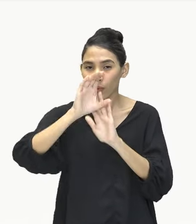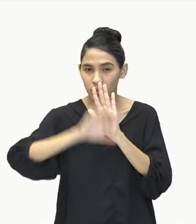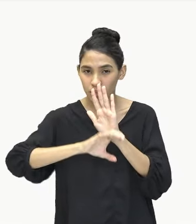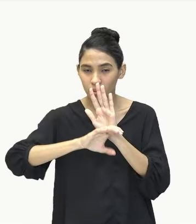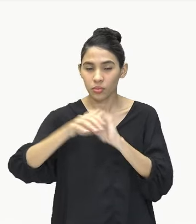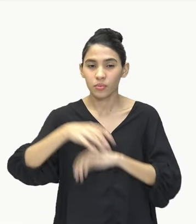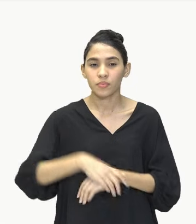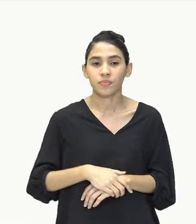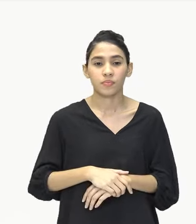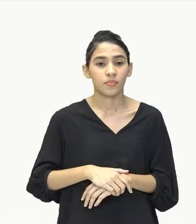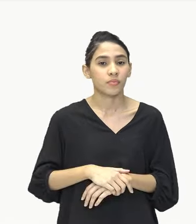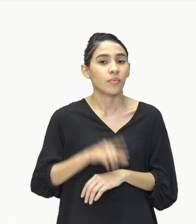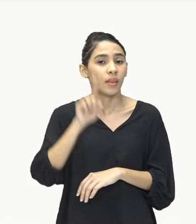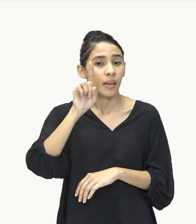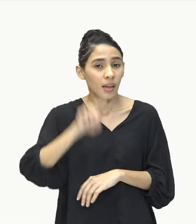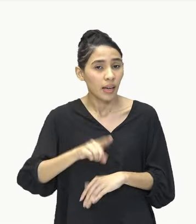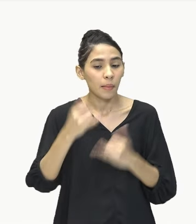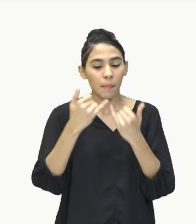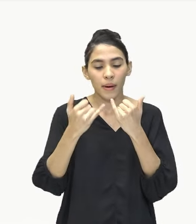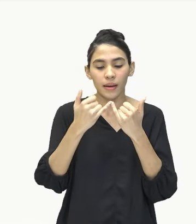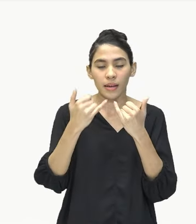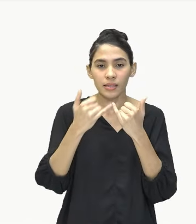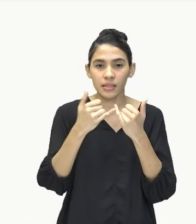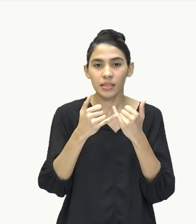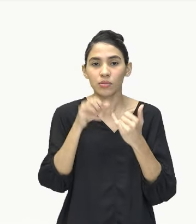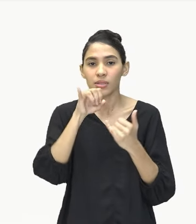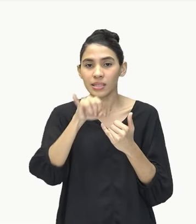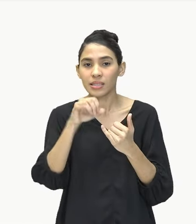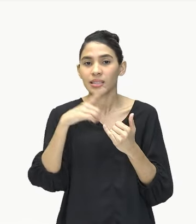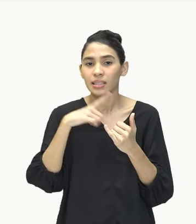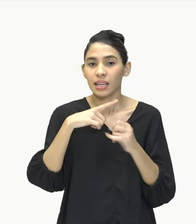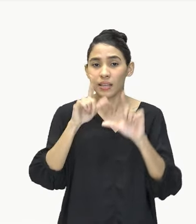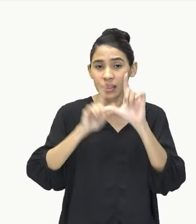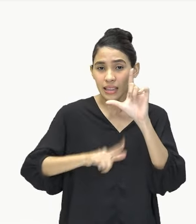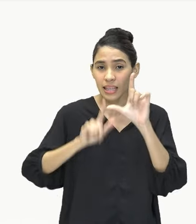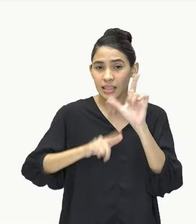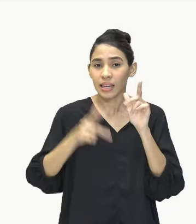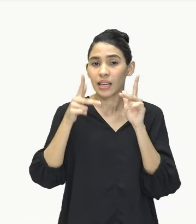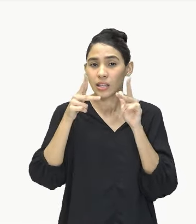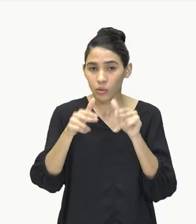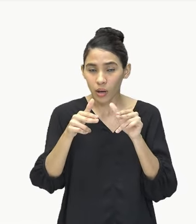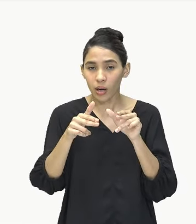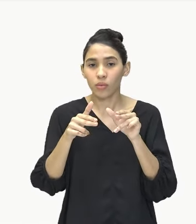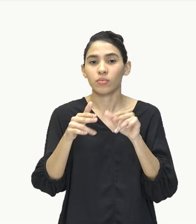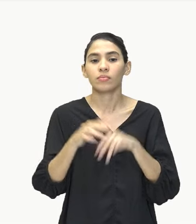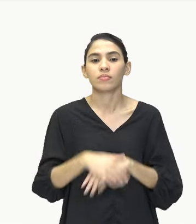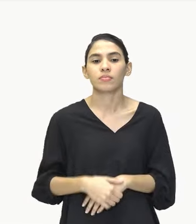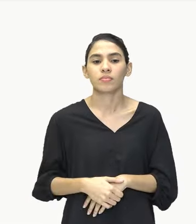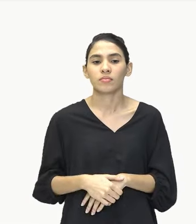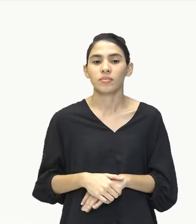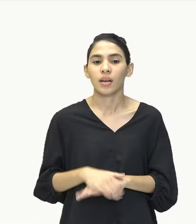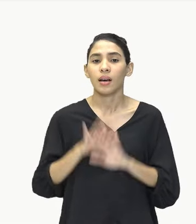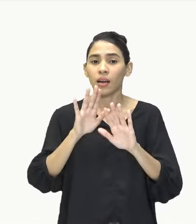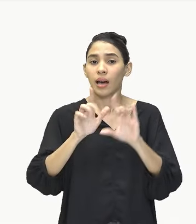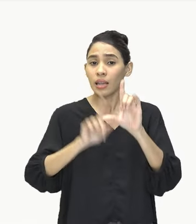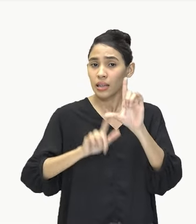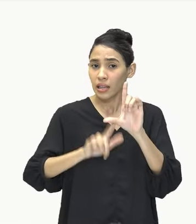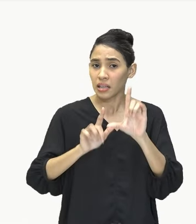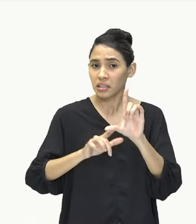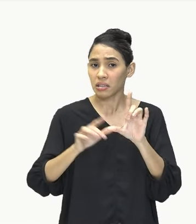São semelhantes àqueles que têm as mesmas variáveis. Ah, professor, eles têm a mesma